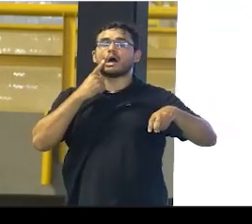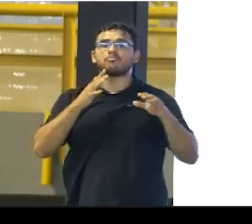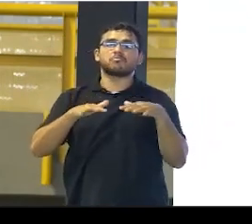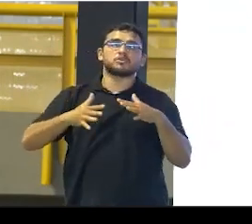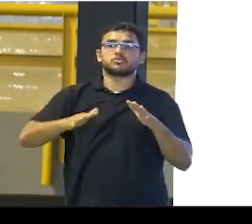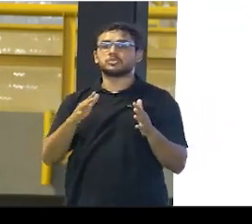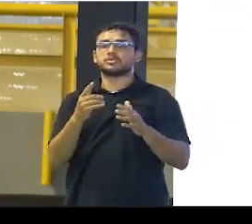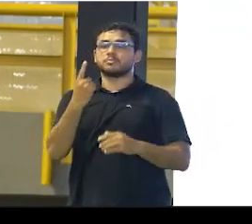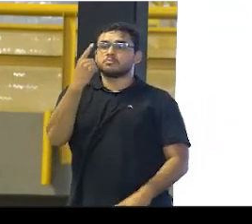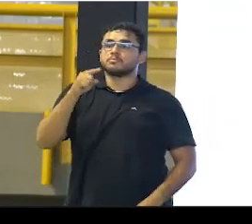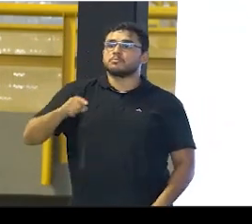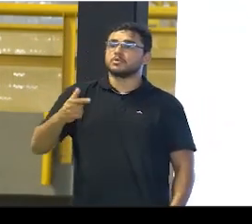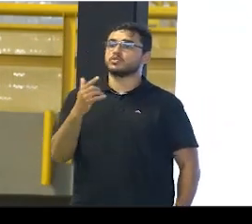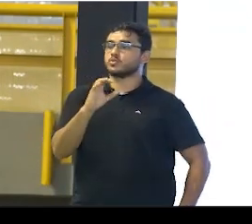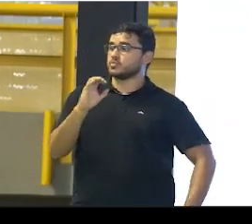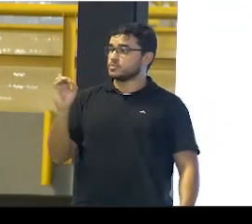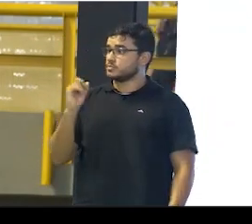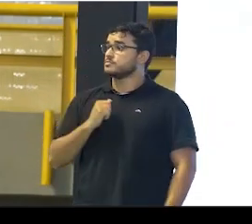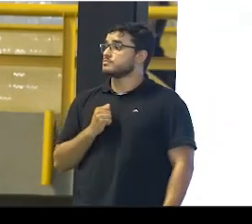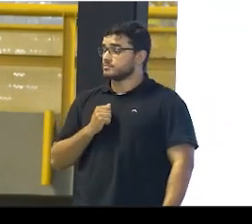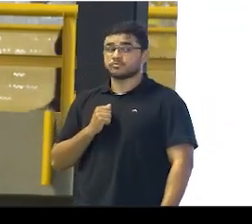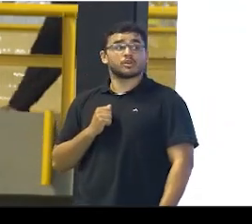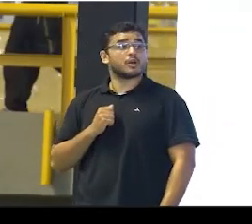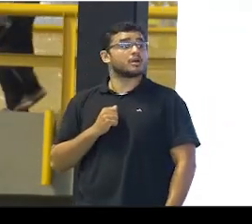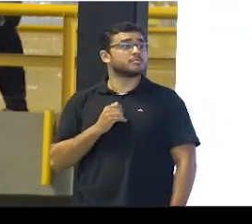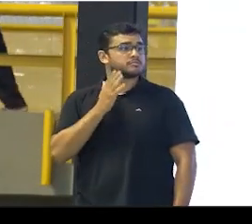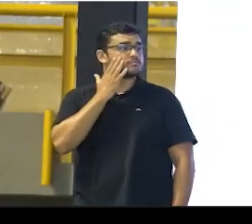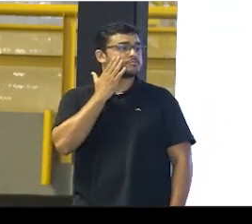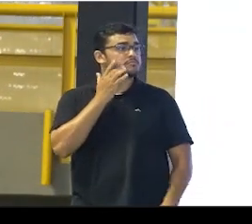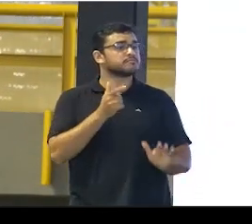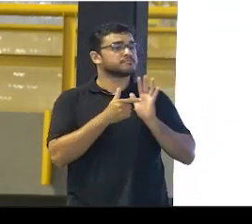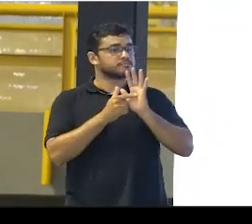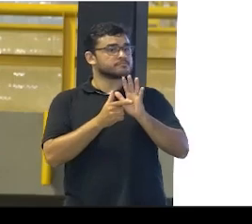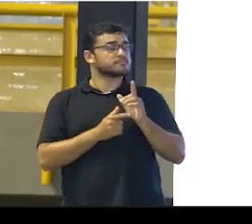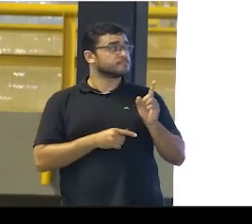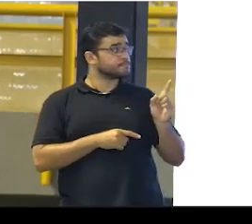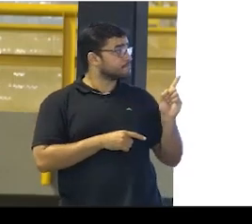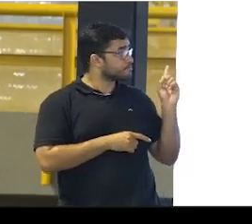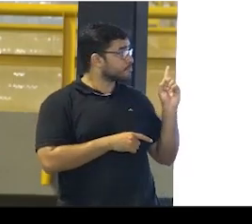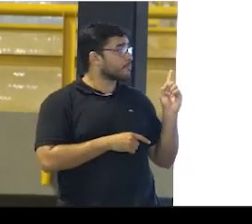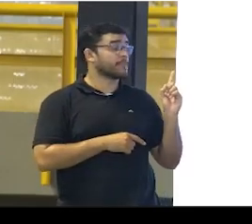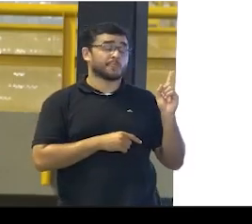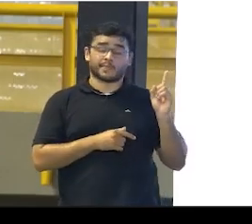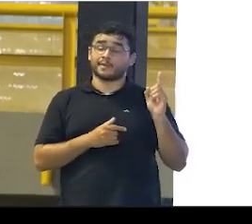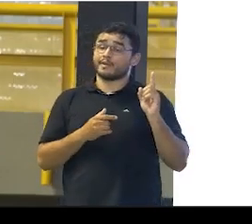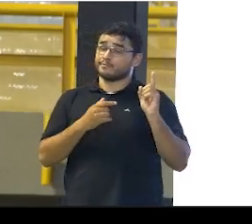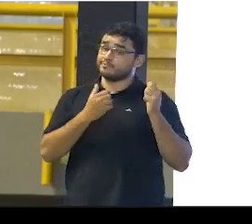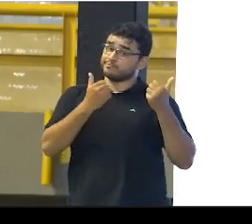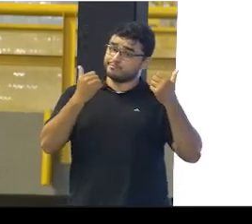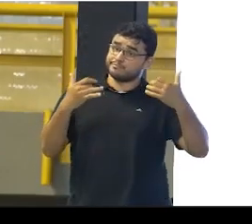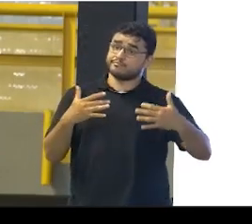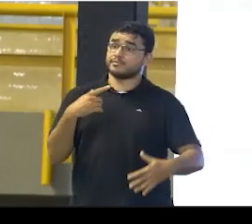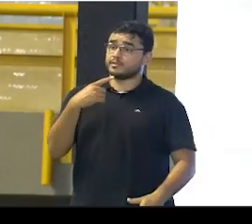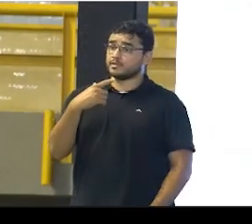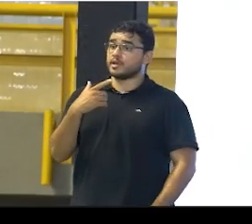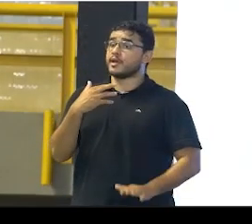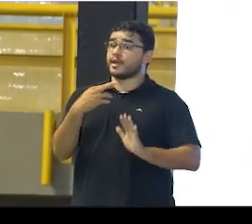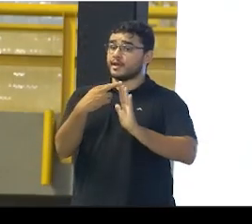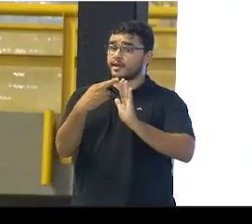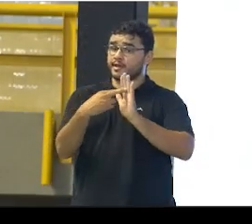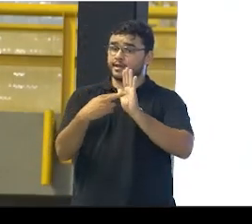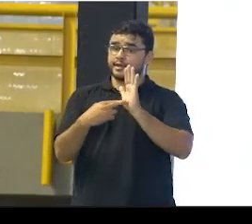equilátero, a área é A ao quadrado raiz de 3 sobre 4. Mas Pedro, você não disse que